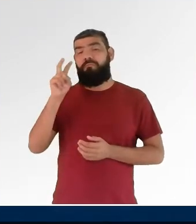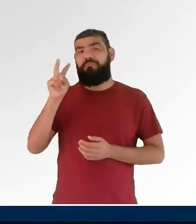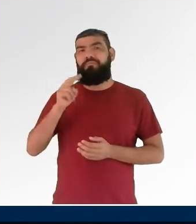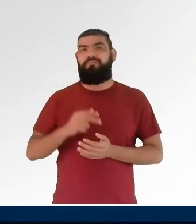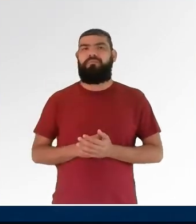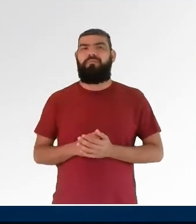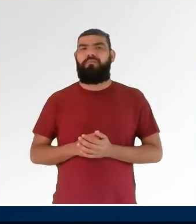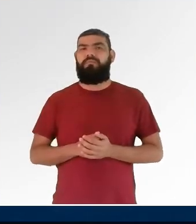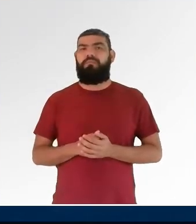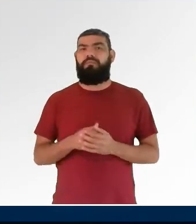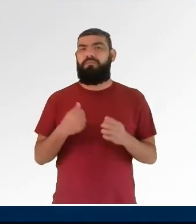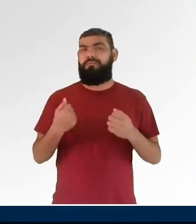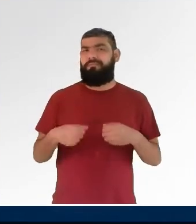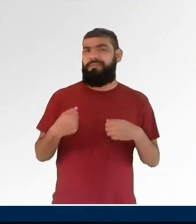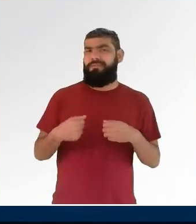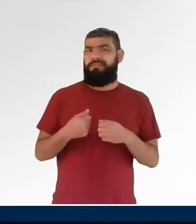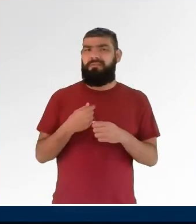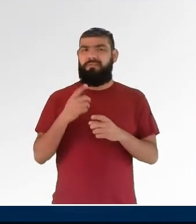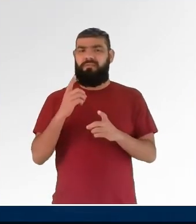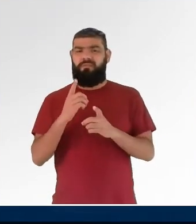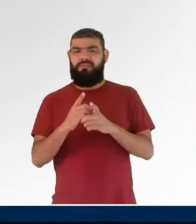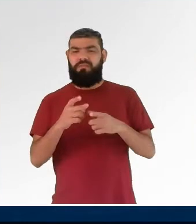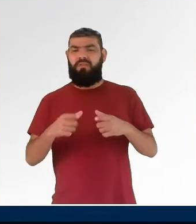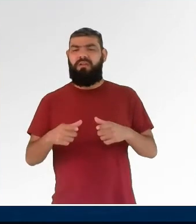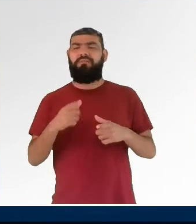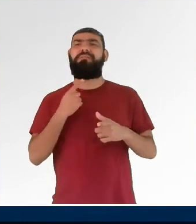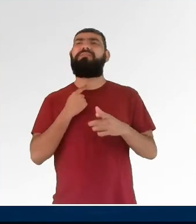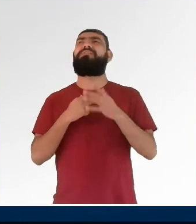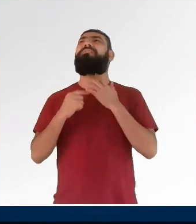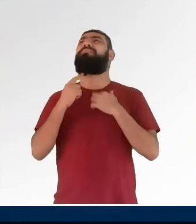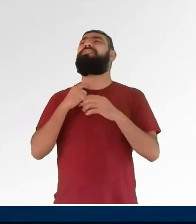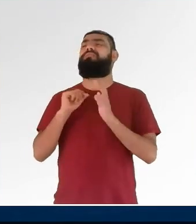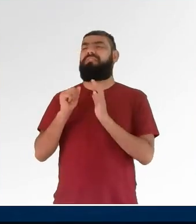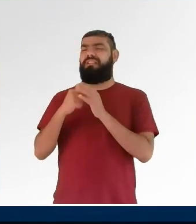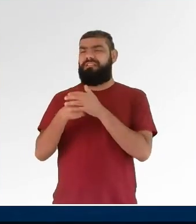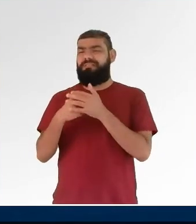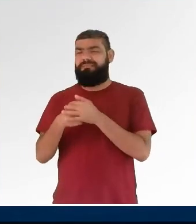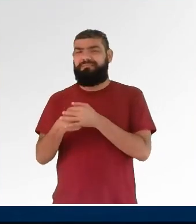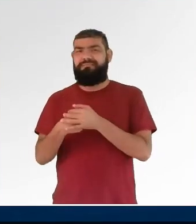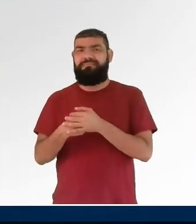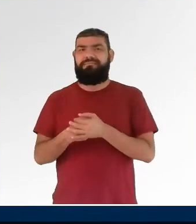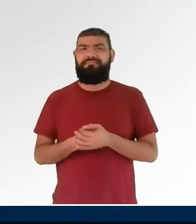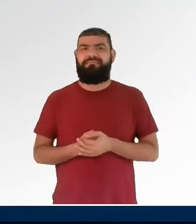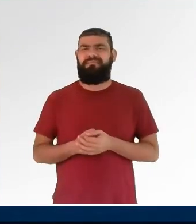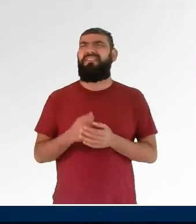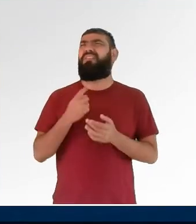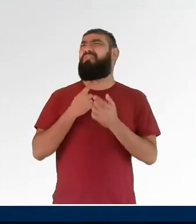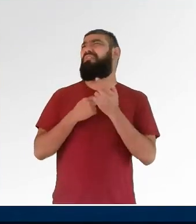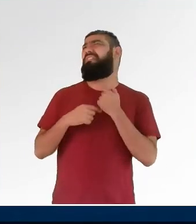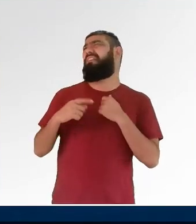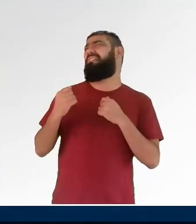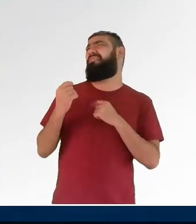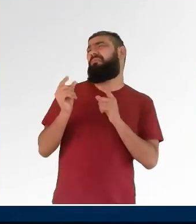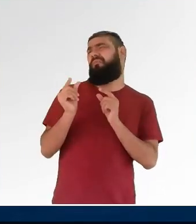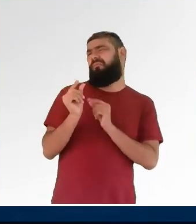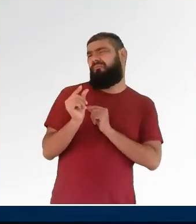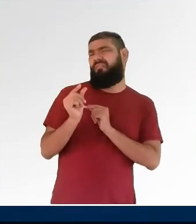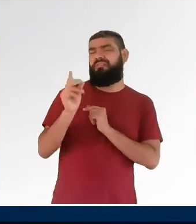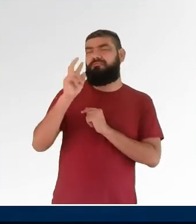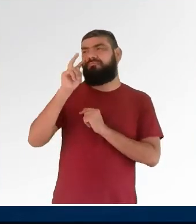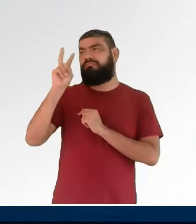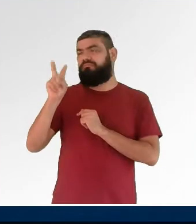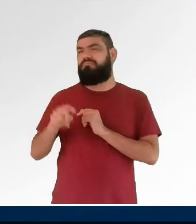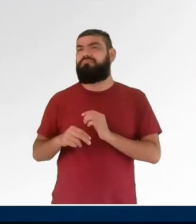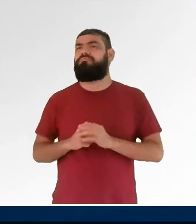achar um lugar para esconder as minhas vontades. Não digo vontade magra, pequenininha, que